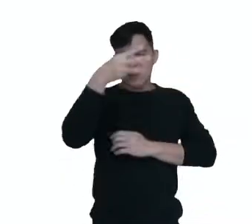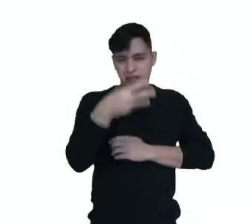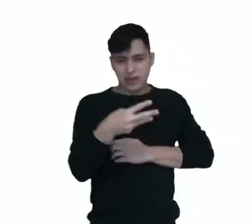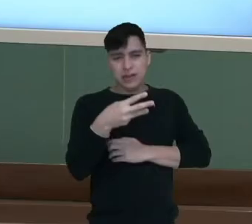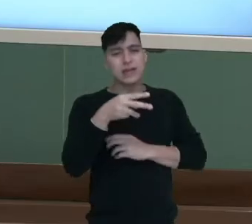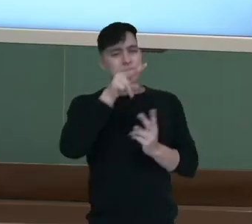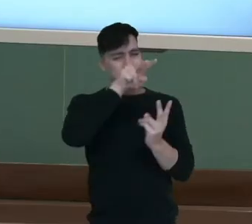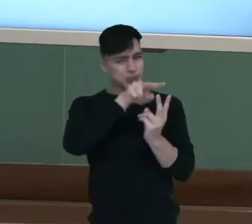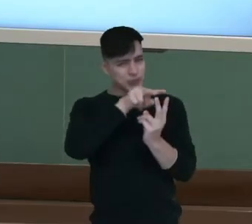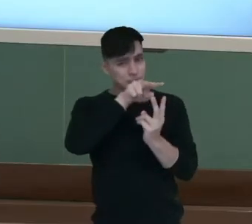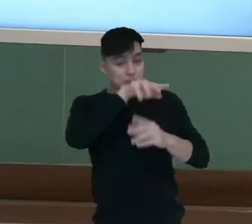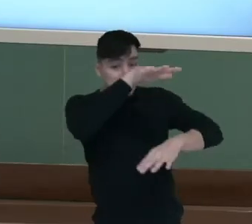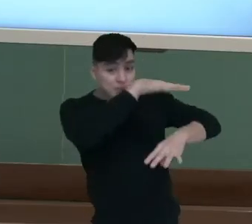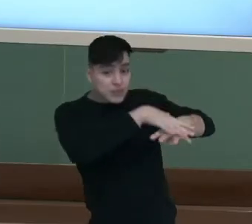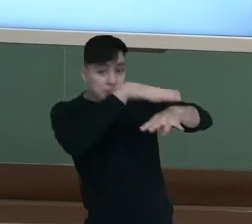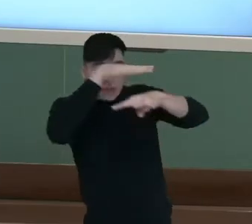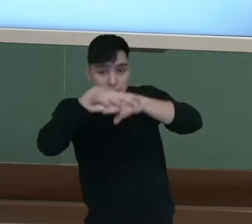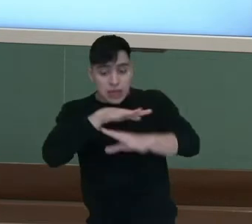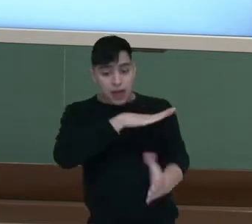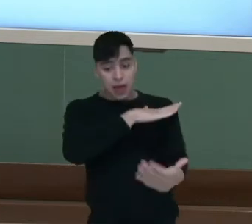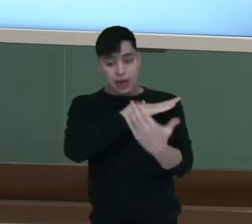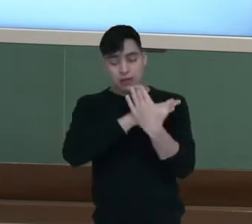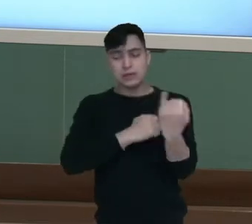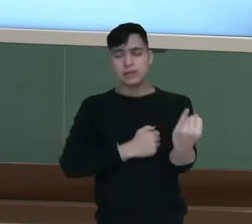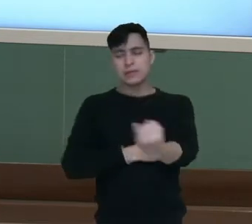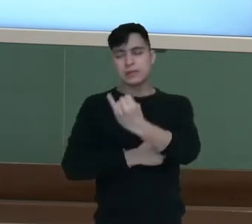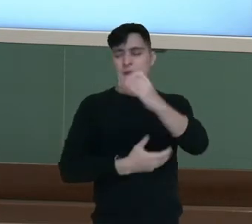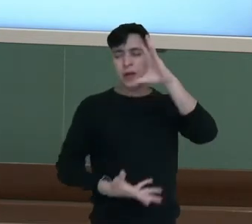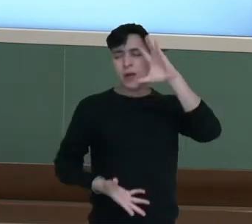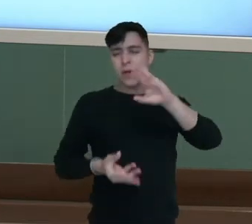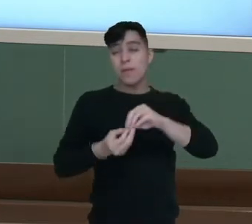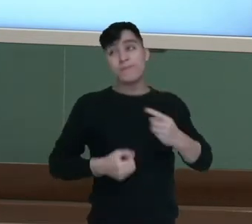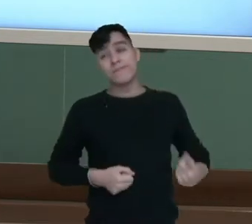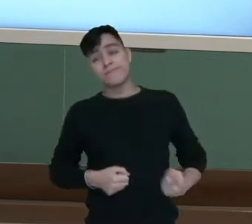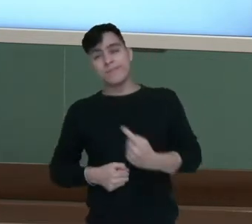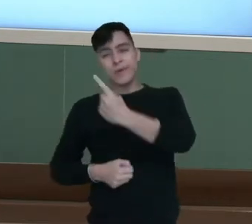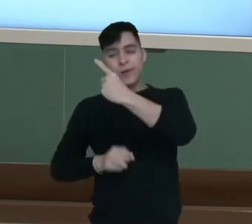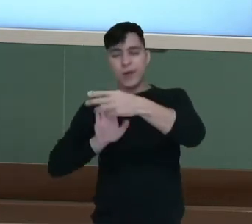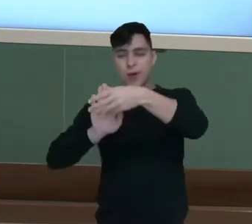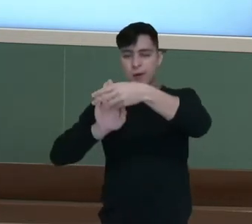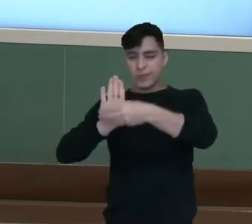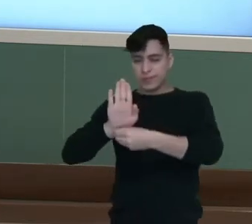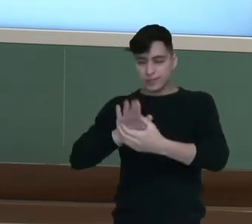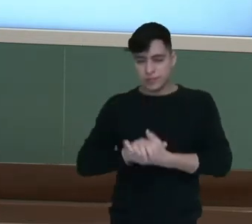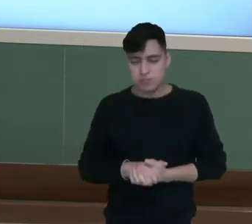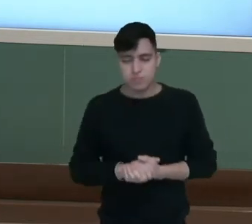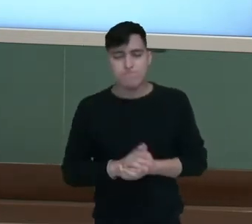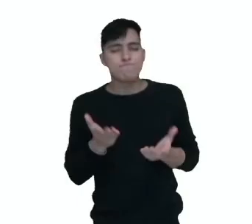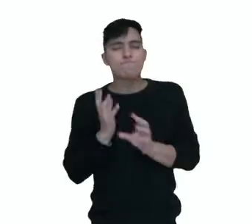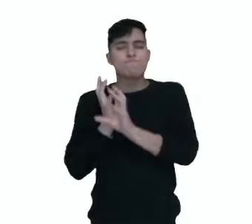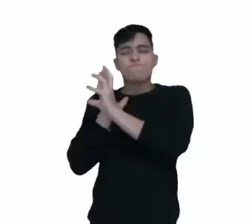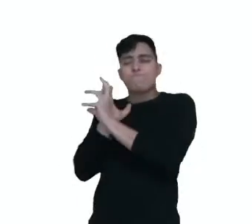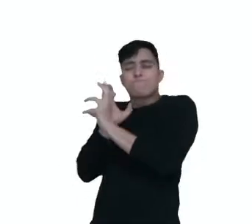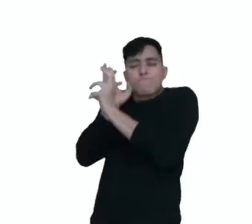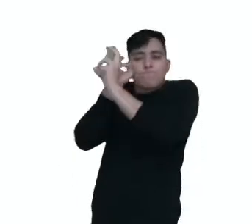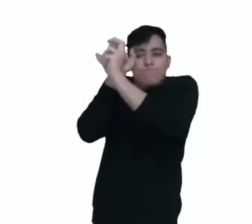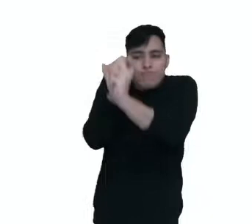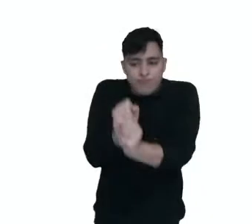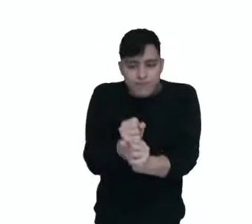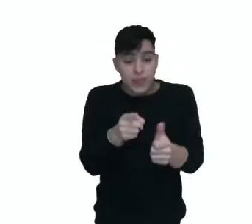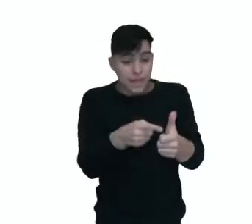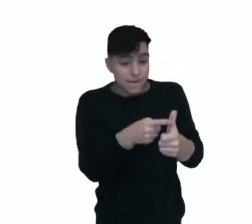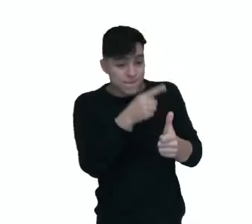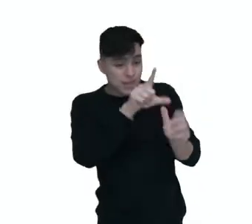bem importantes para nós aqui. Beleza? Então vamos lá, vamos dar uma retomada aqui sobre isto. Como vimos na primeira lei